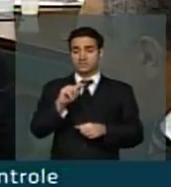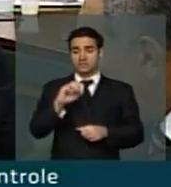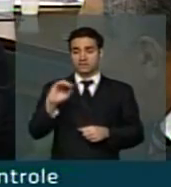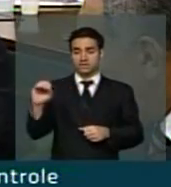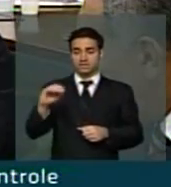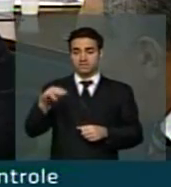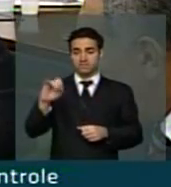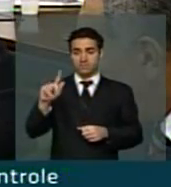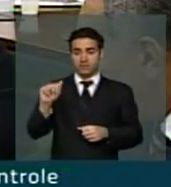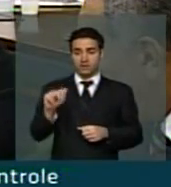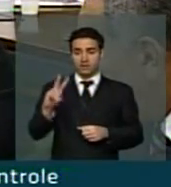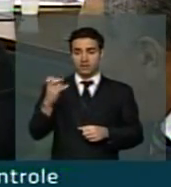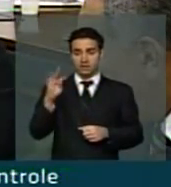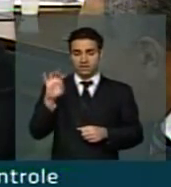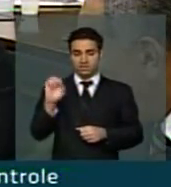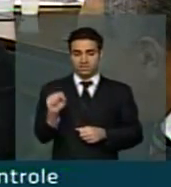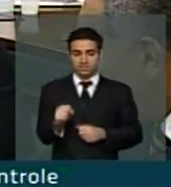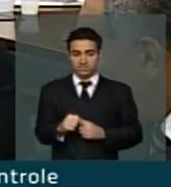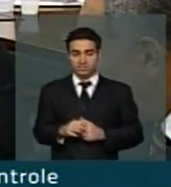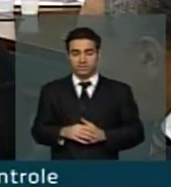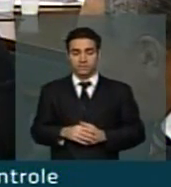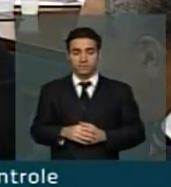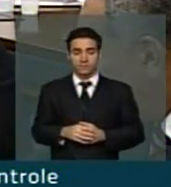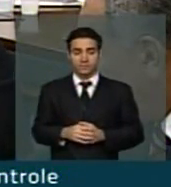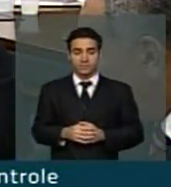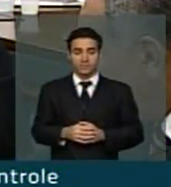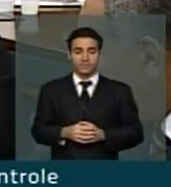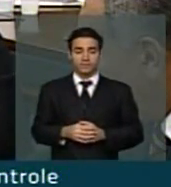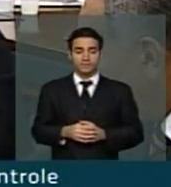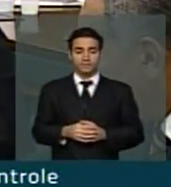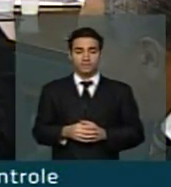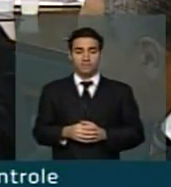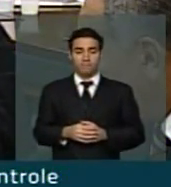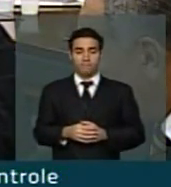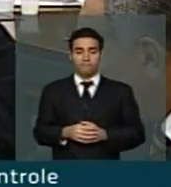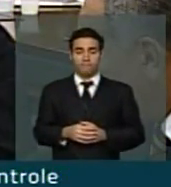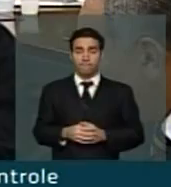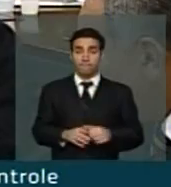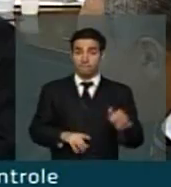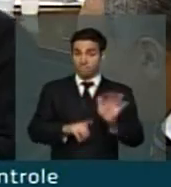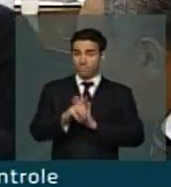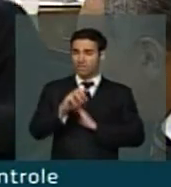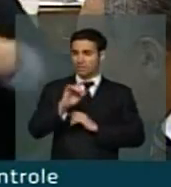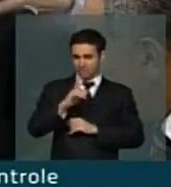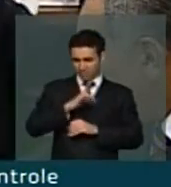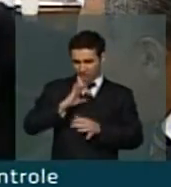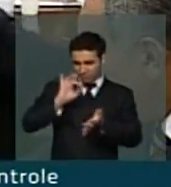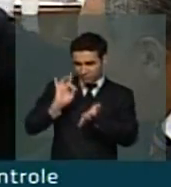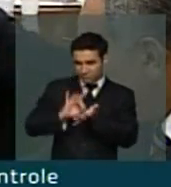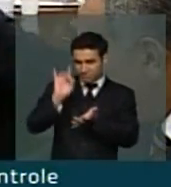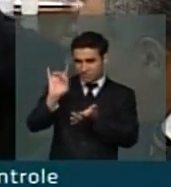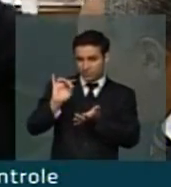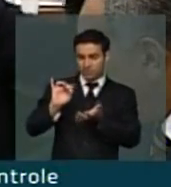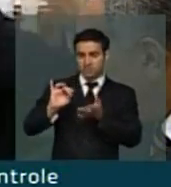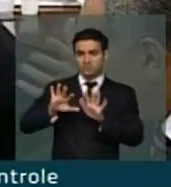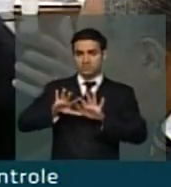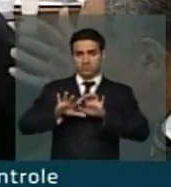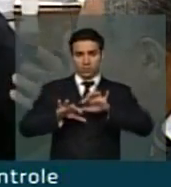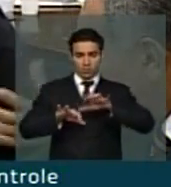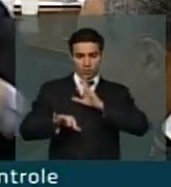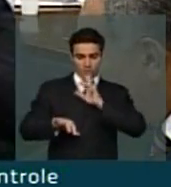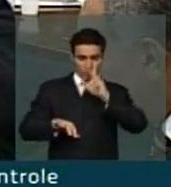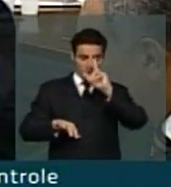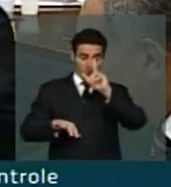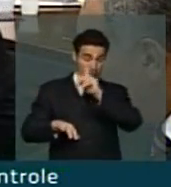MHz para a telefonia urbana rural. E se há efetivamente uma independência entre governo, partido